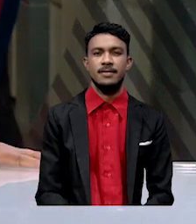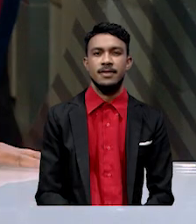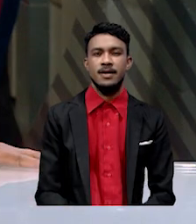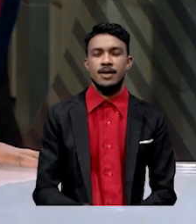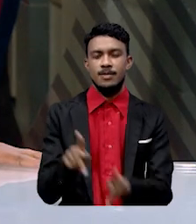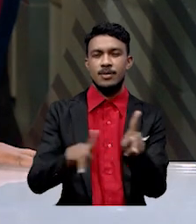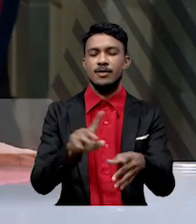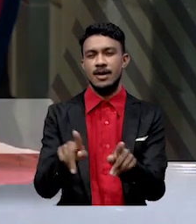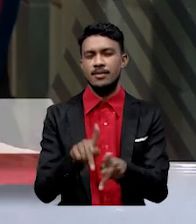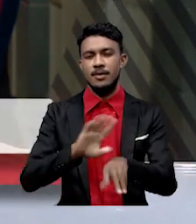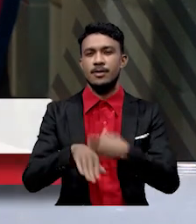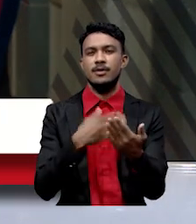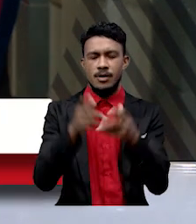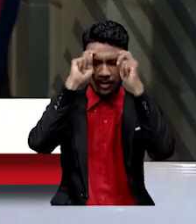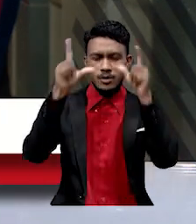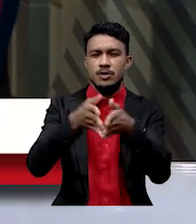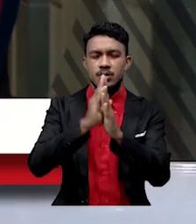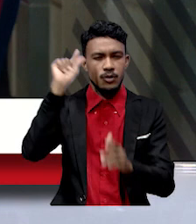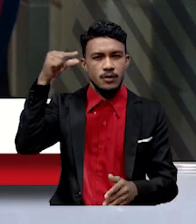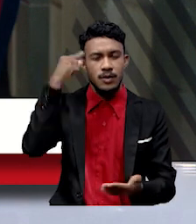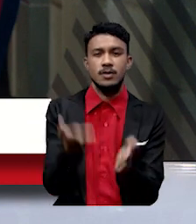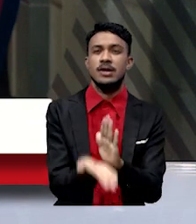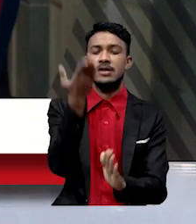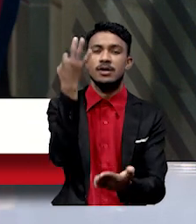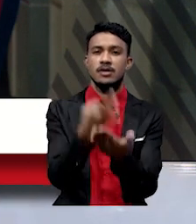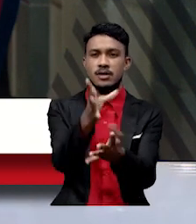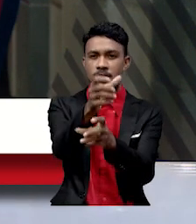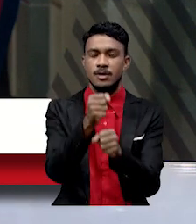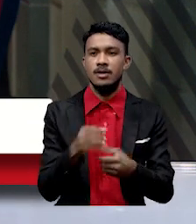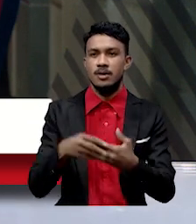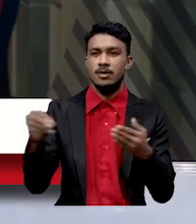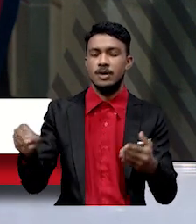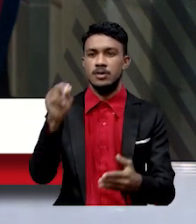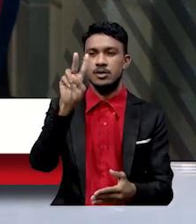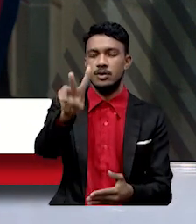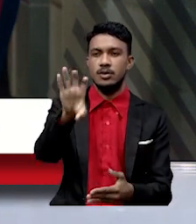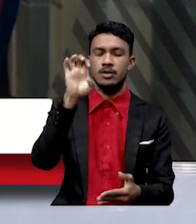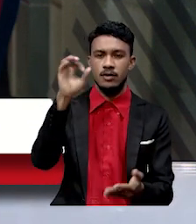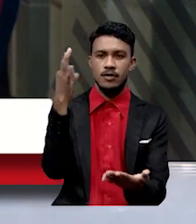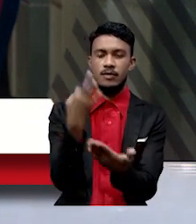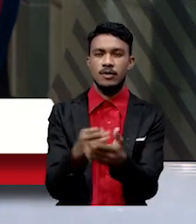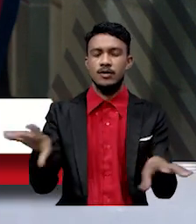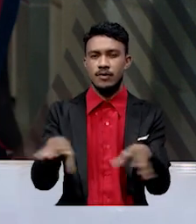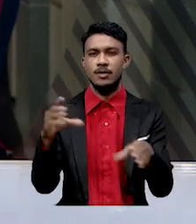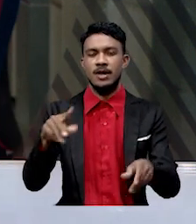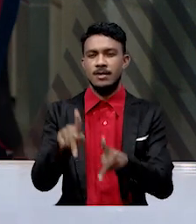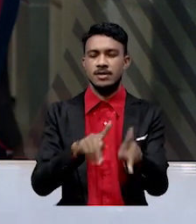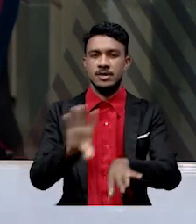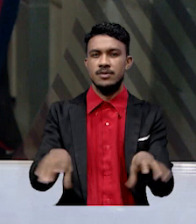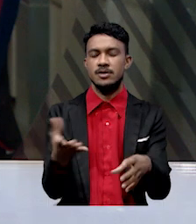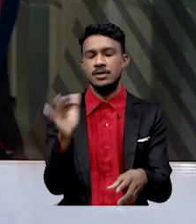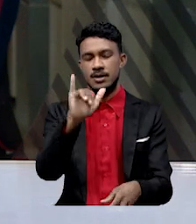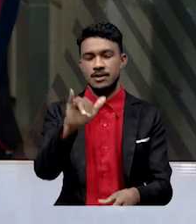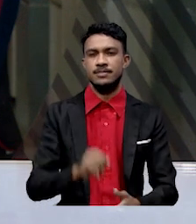Confederação Sindicato Timor-Leste, o seu governo, atua sem salário mínimo para o dólar americano até sua cada fulano para trabalhador será.